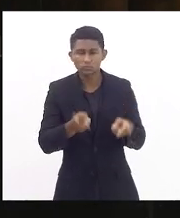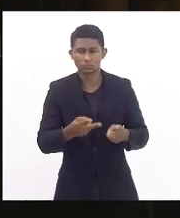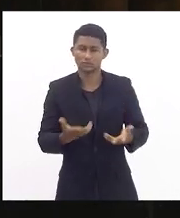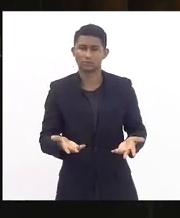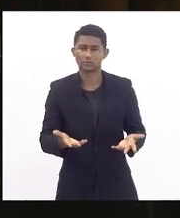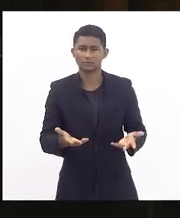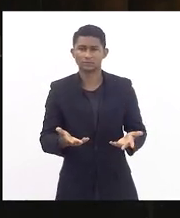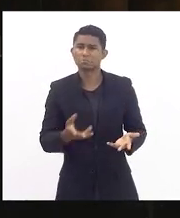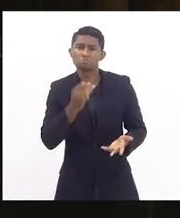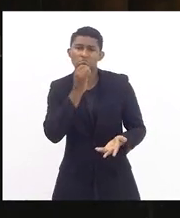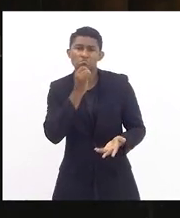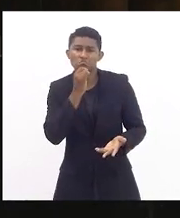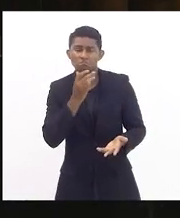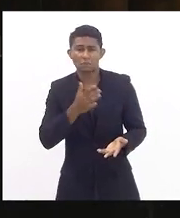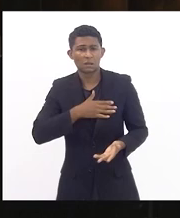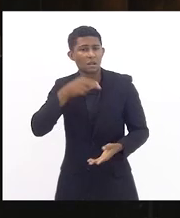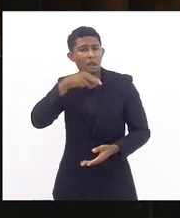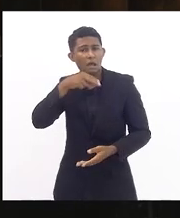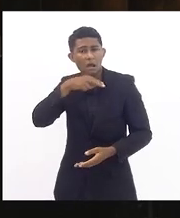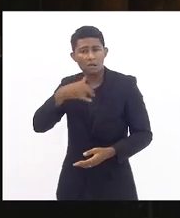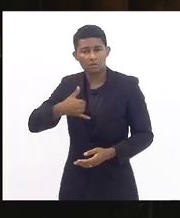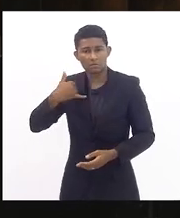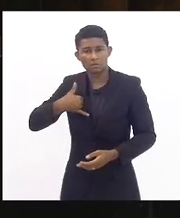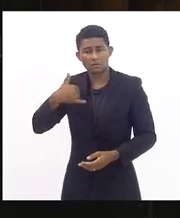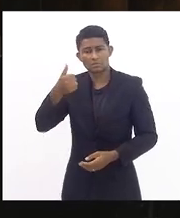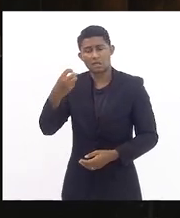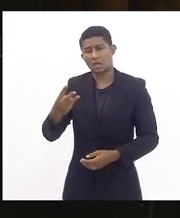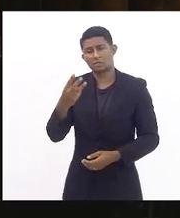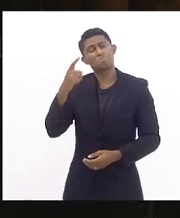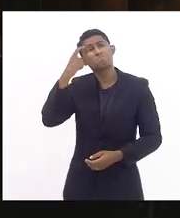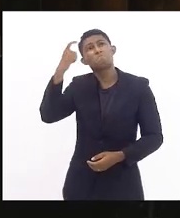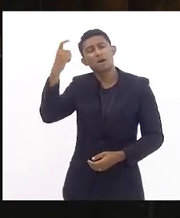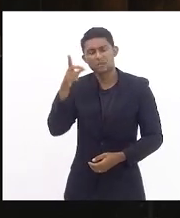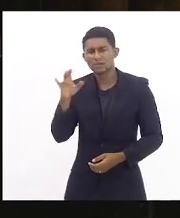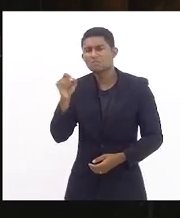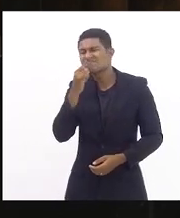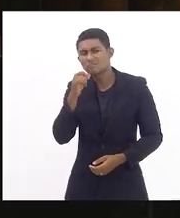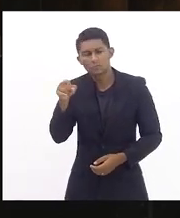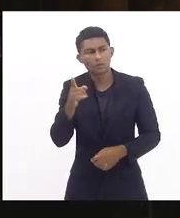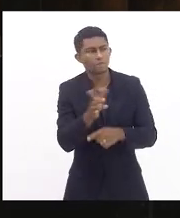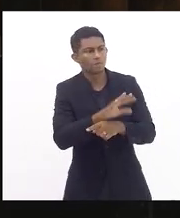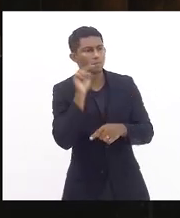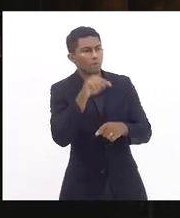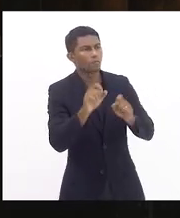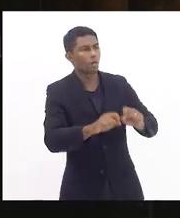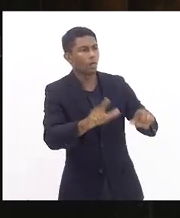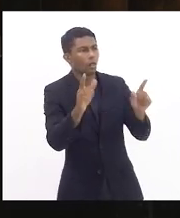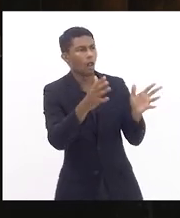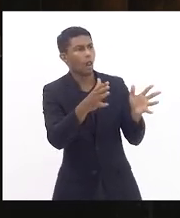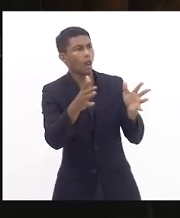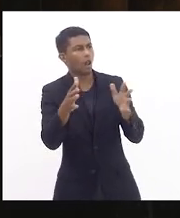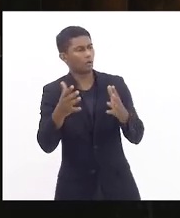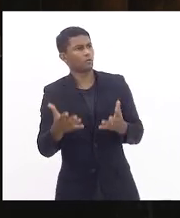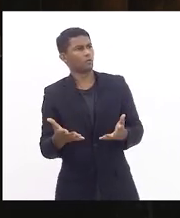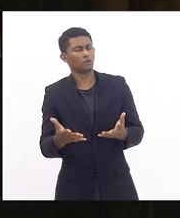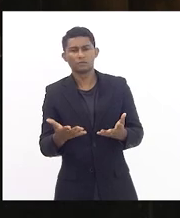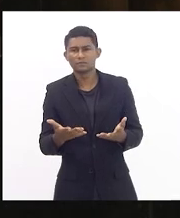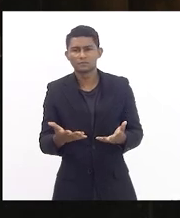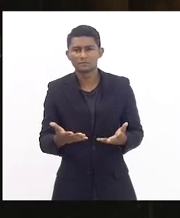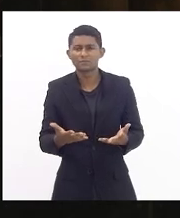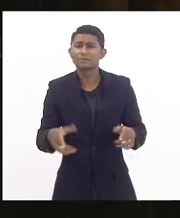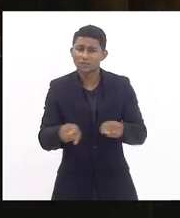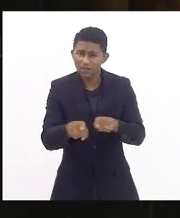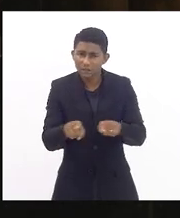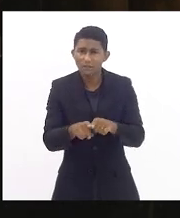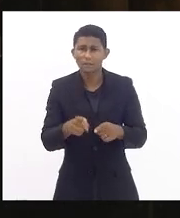dessas horas, a minha neta, que vai fazer 13 anos, poderia ter pego aquilo ali. E eu vou além ainda. Quantas pessoas doentes,